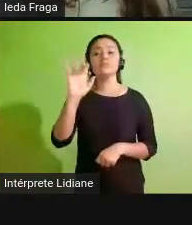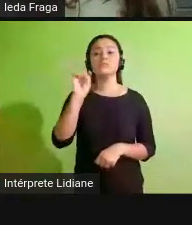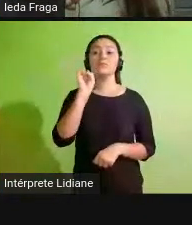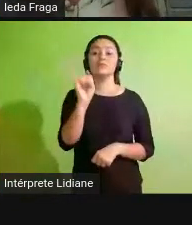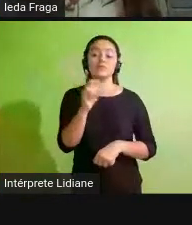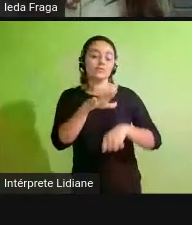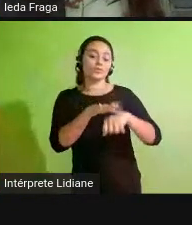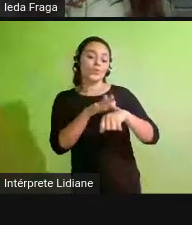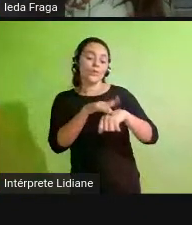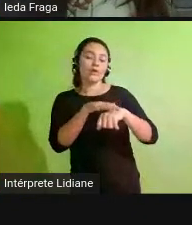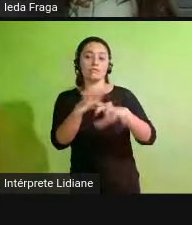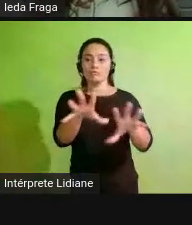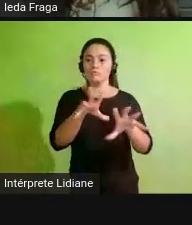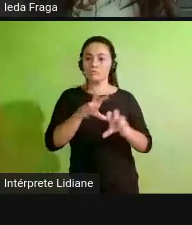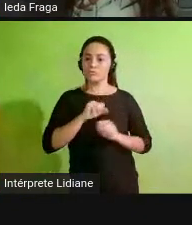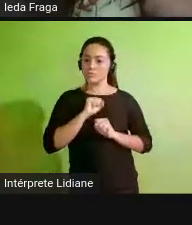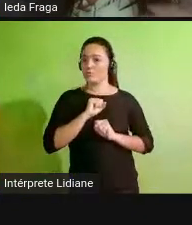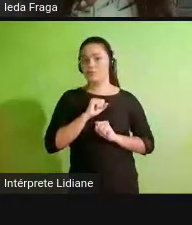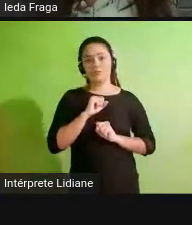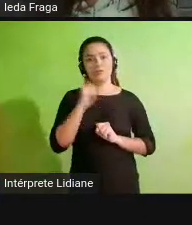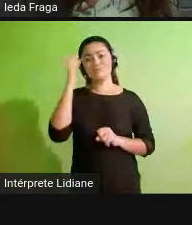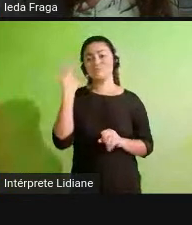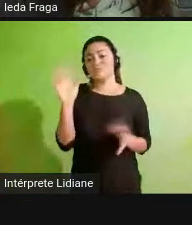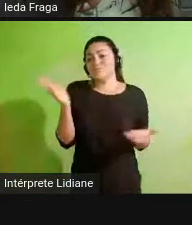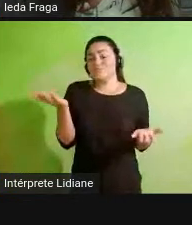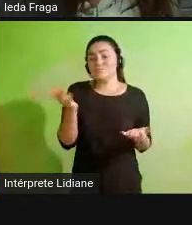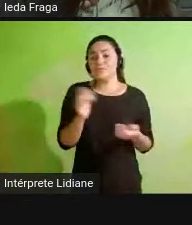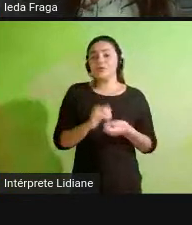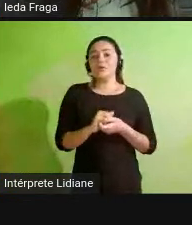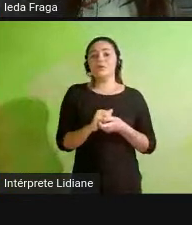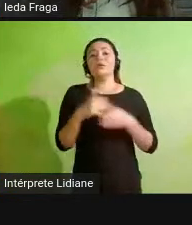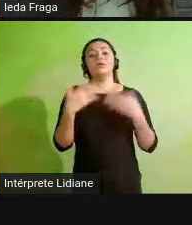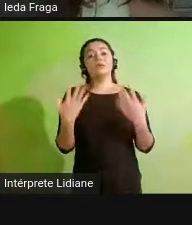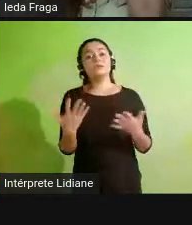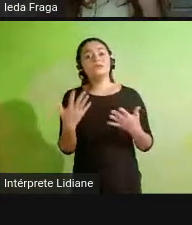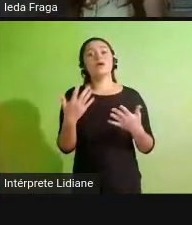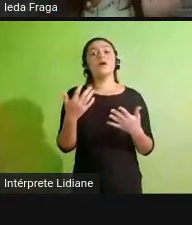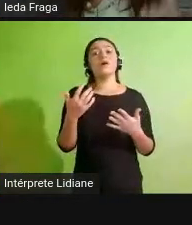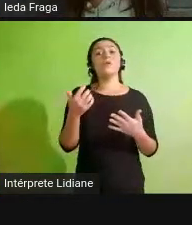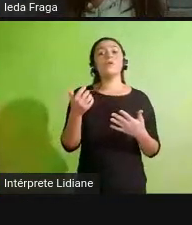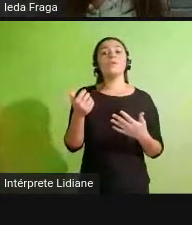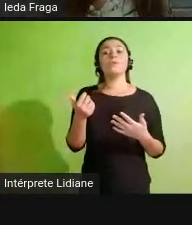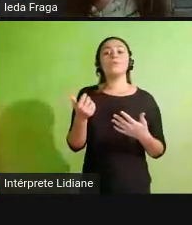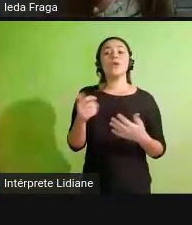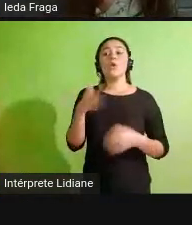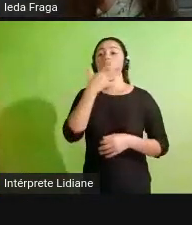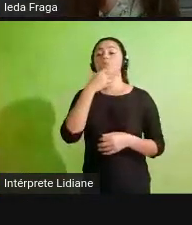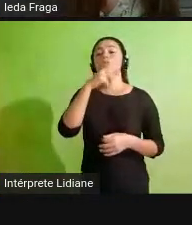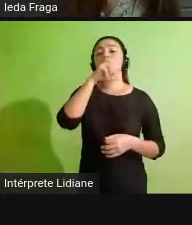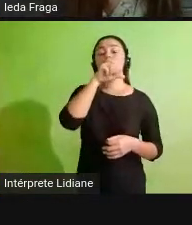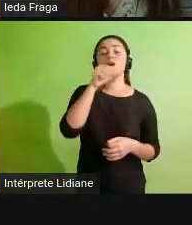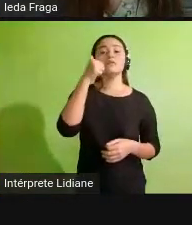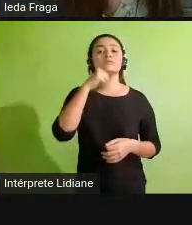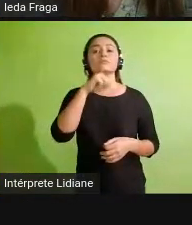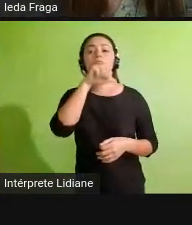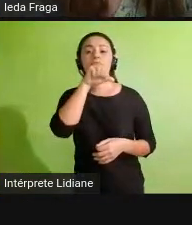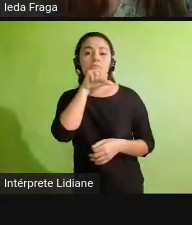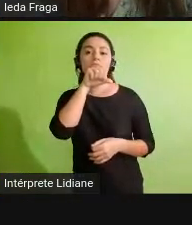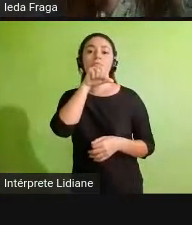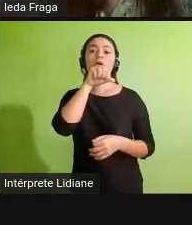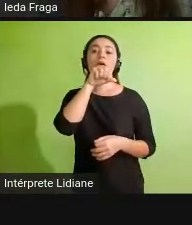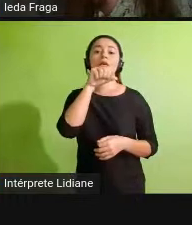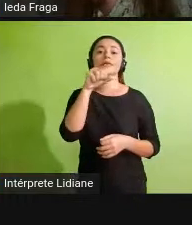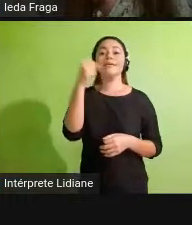dos estudos ou seus pais inventaram que ela teve uma poliomielite para que as suas chances de contrair matrimônio não fossem